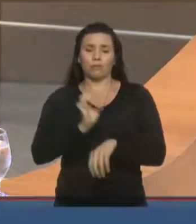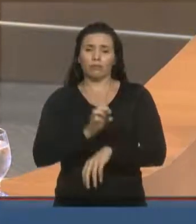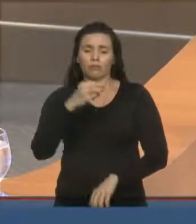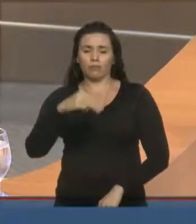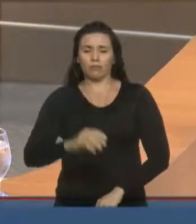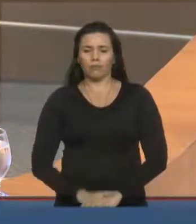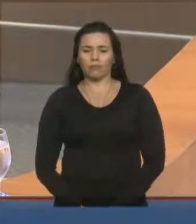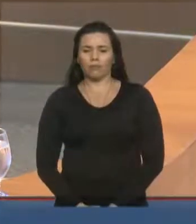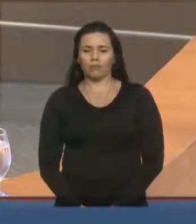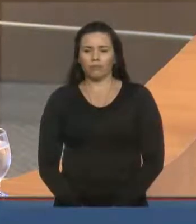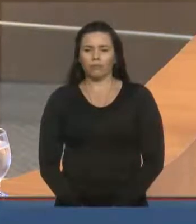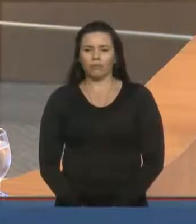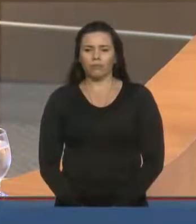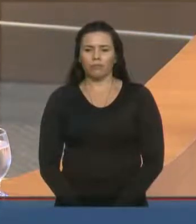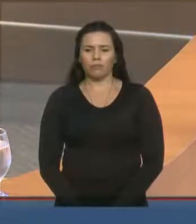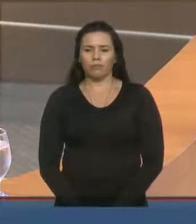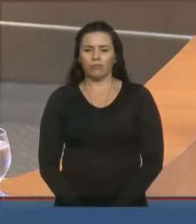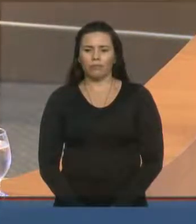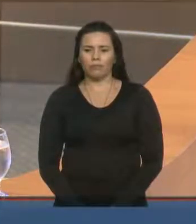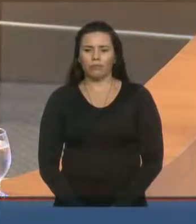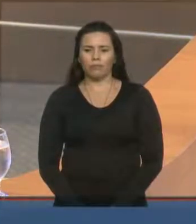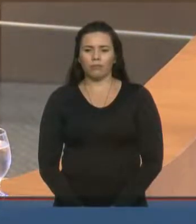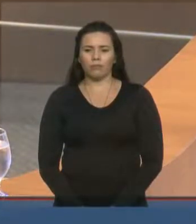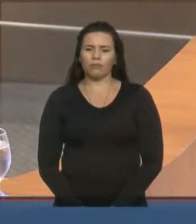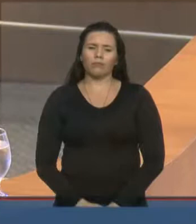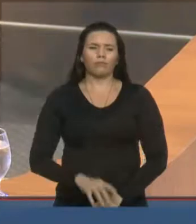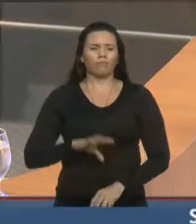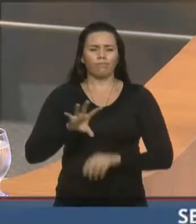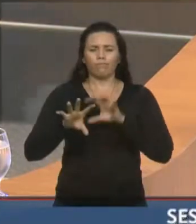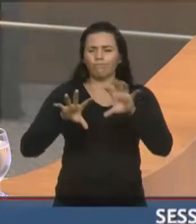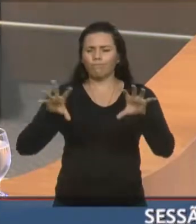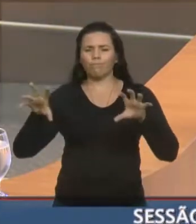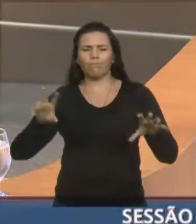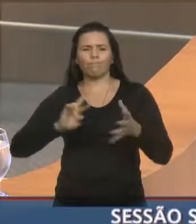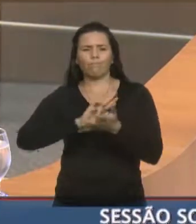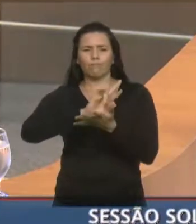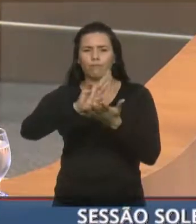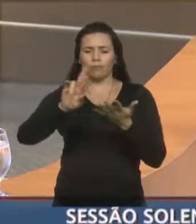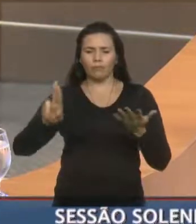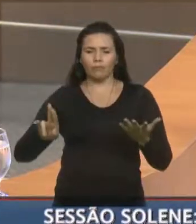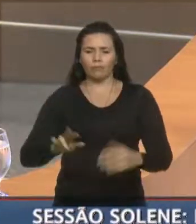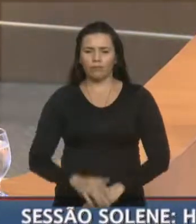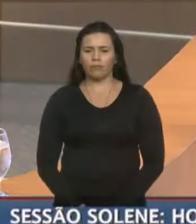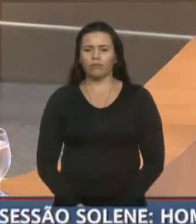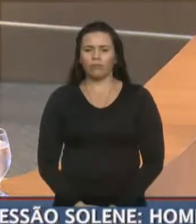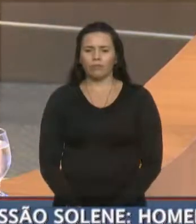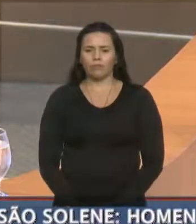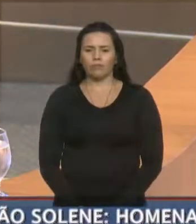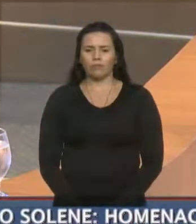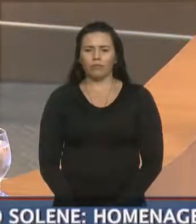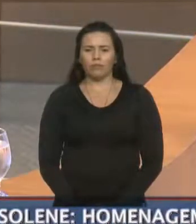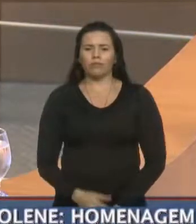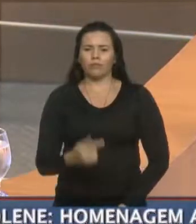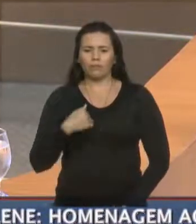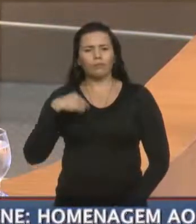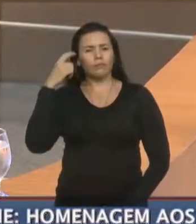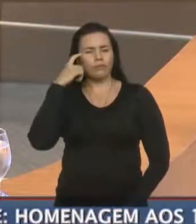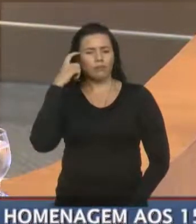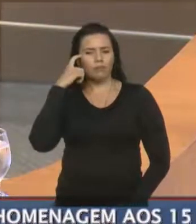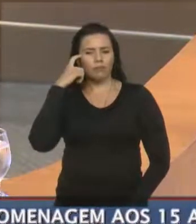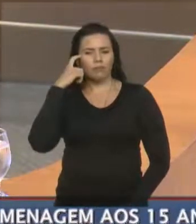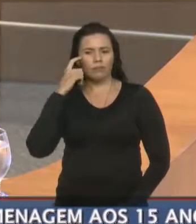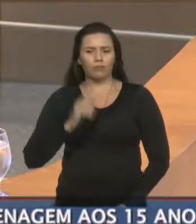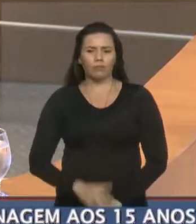de todos os tipos, em todas as esferas, são pessoas que eu tipificaria